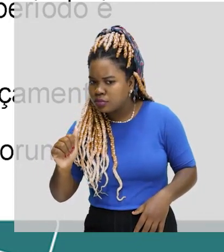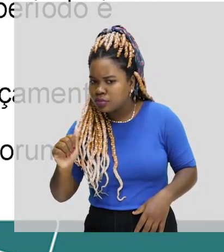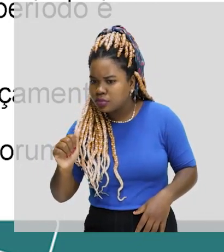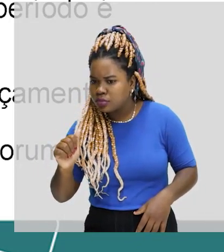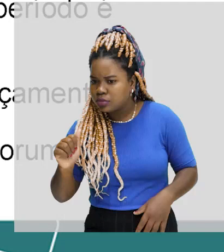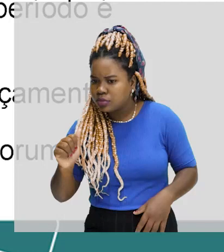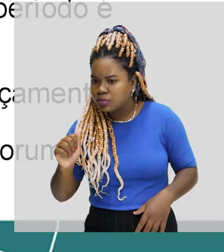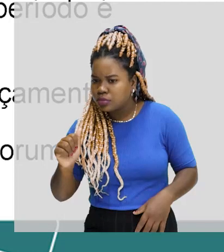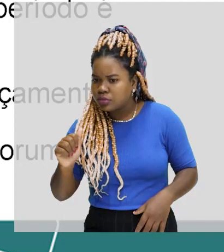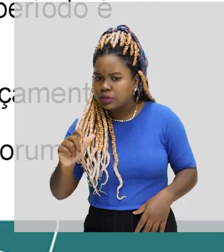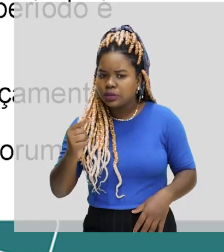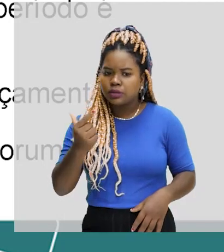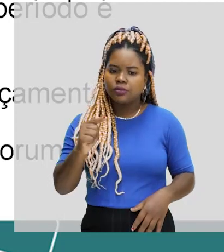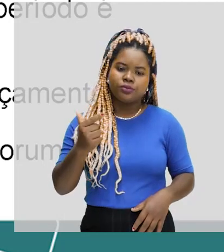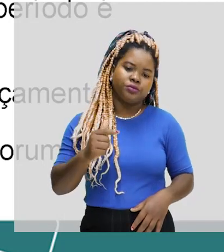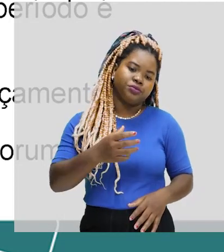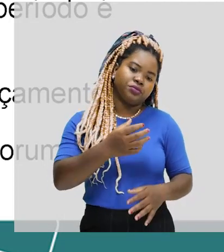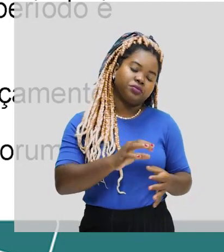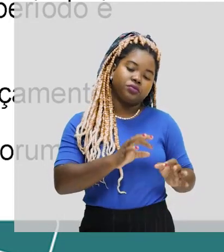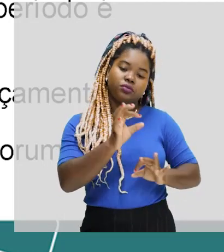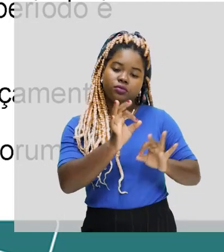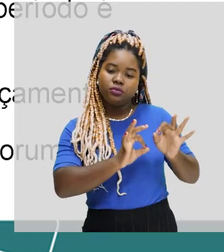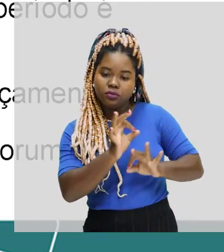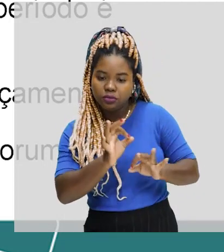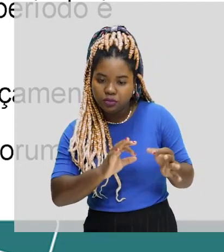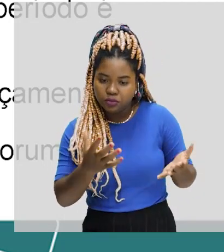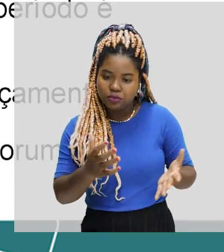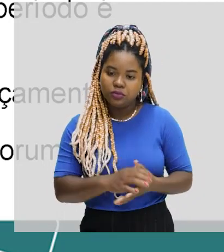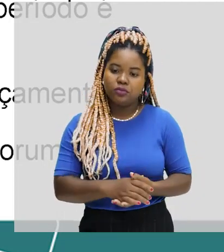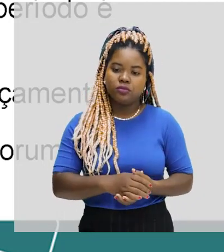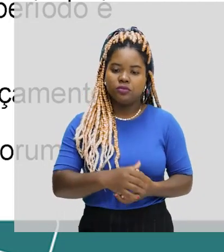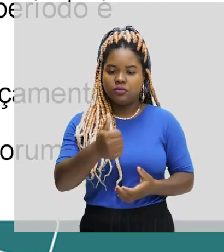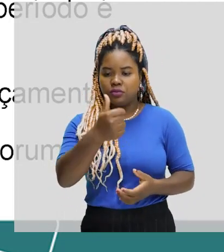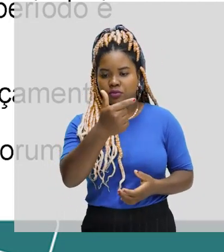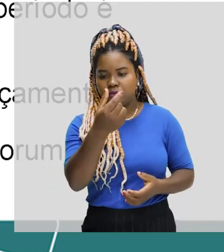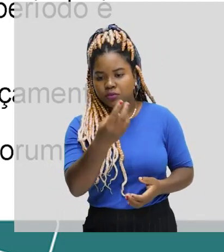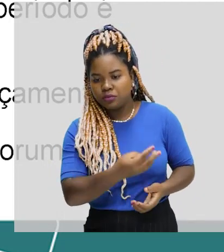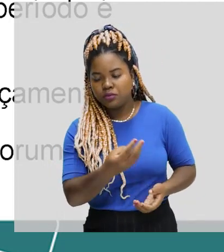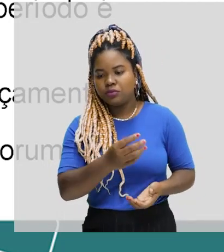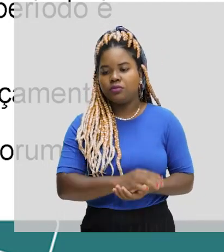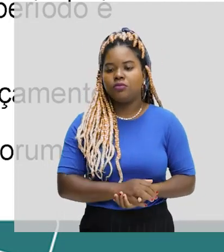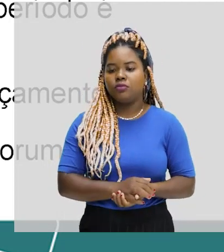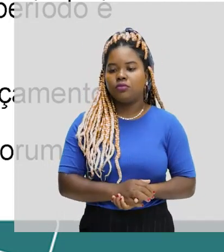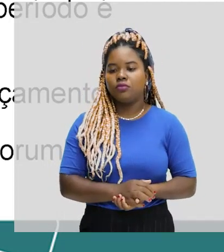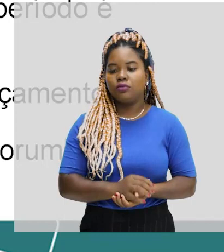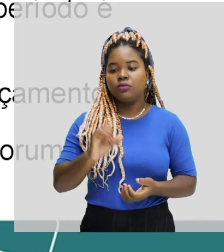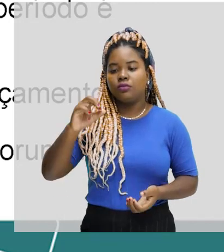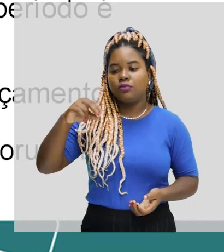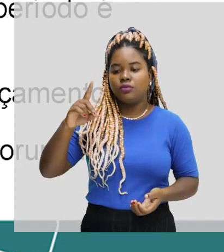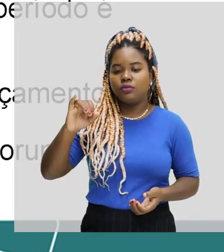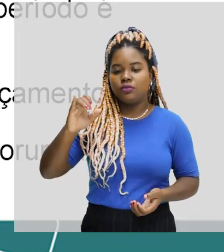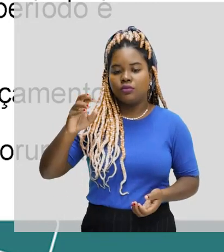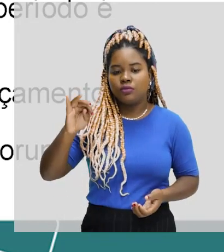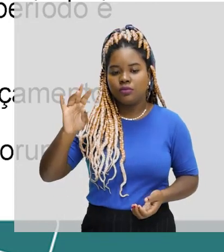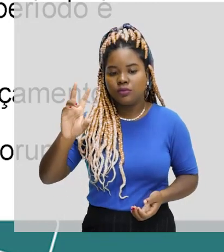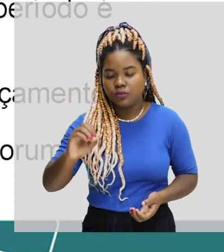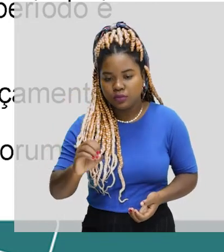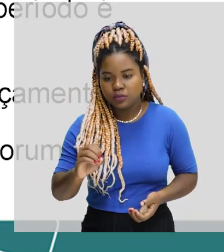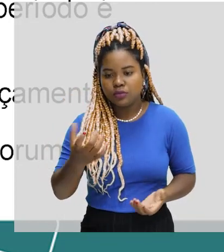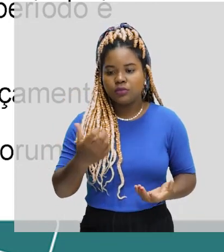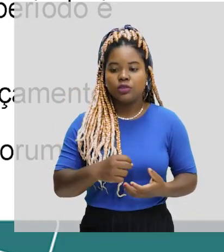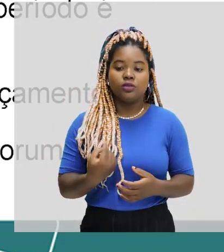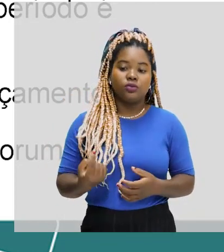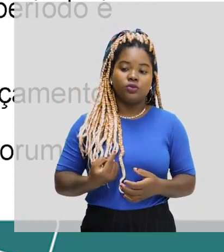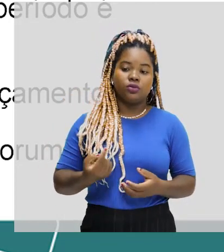completa. No presente do indicativo, deve-se conjugá-lo a partir da segunda pessoa do singular. Tu explodes,